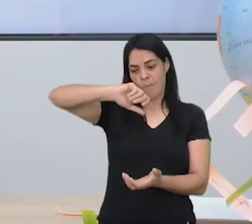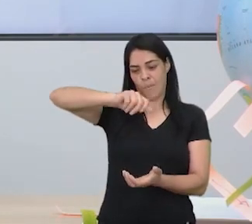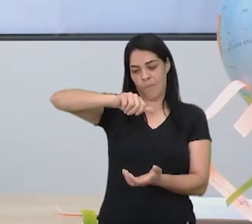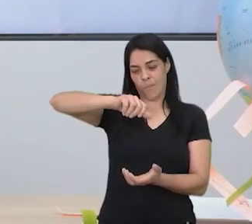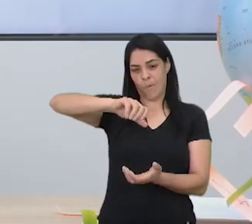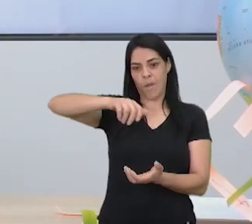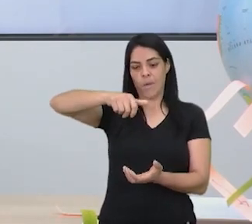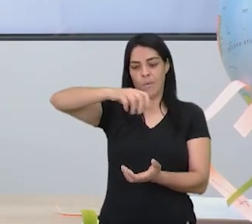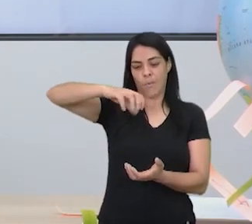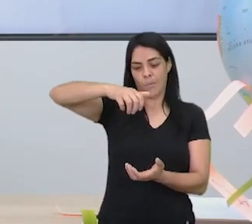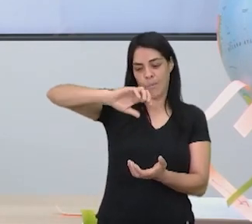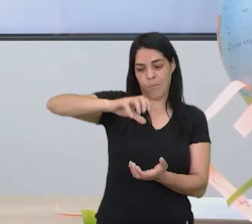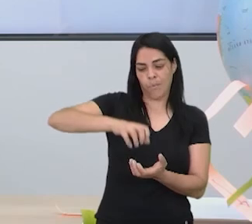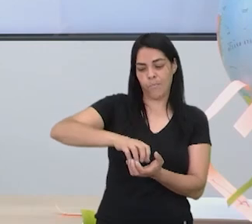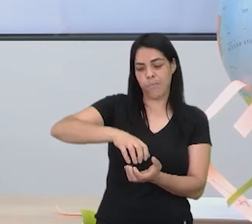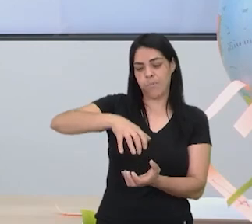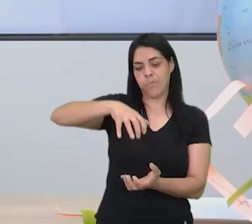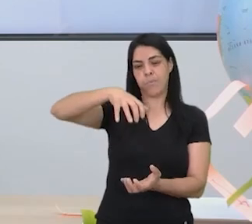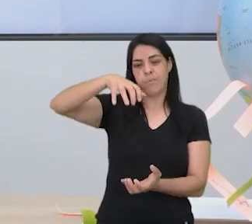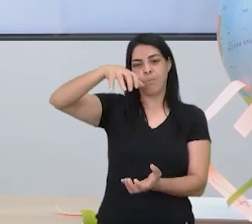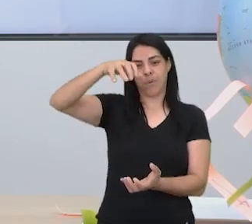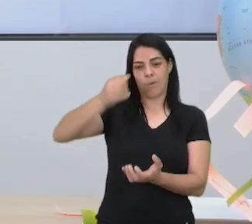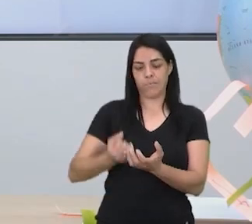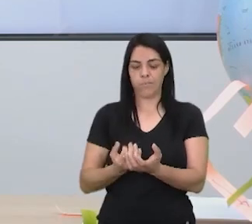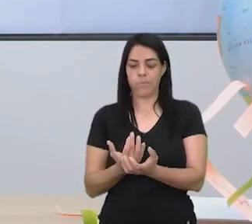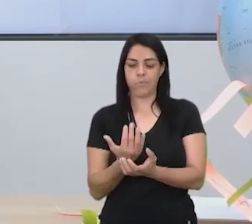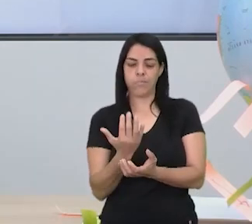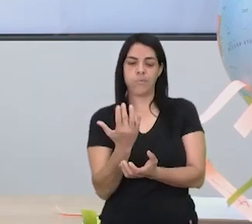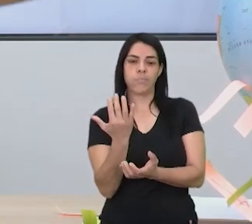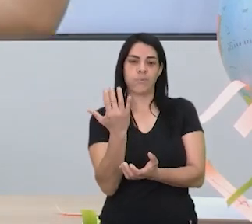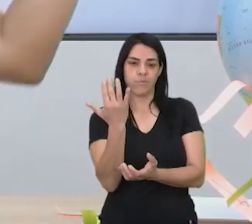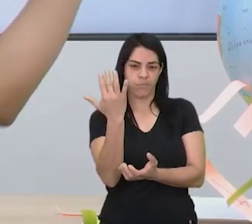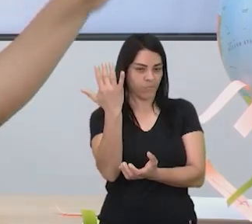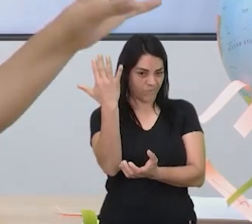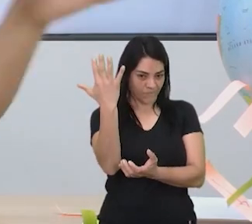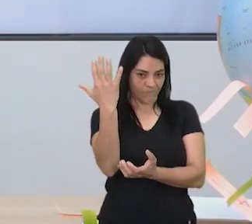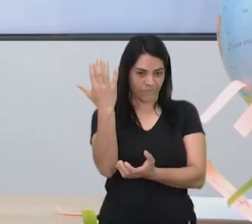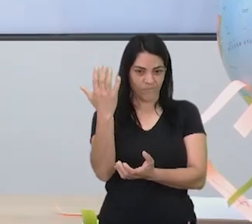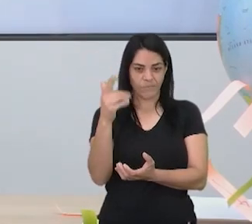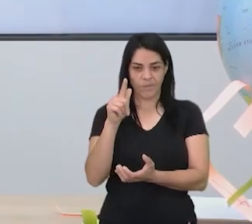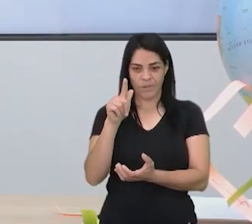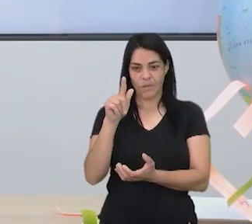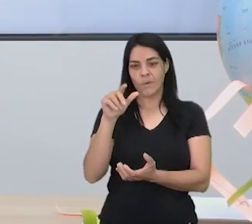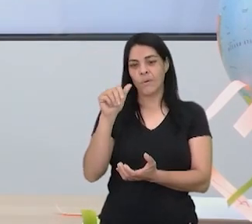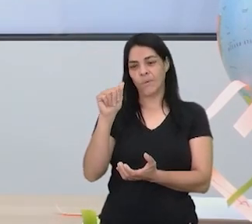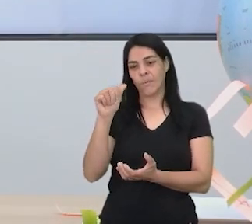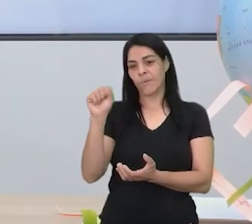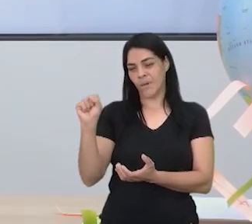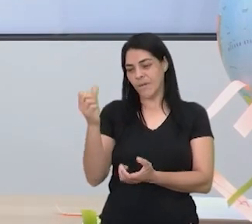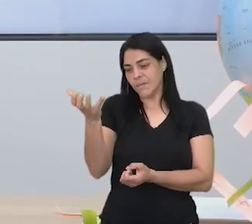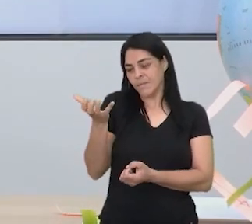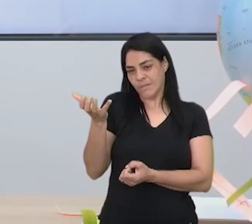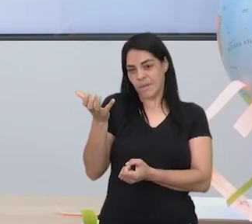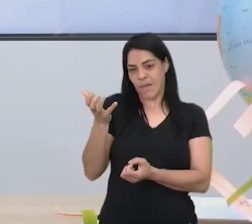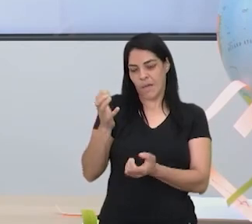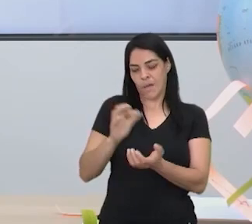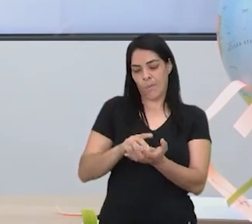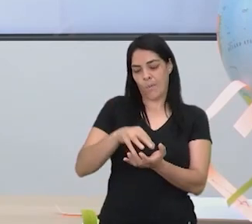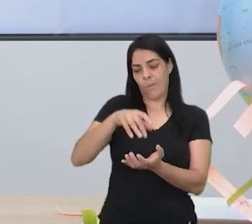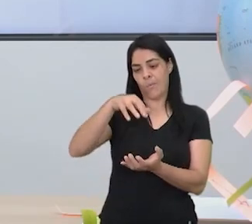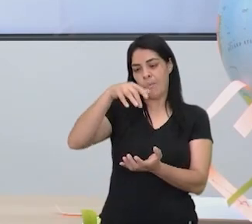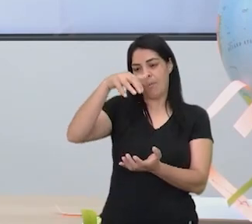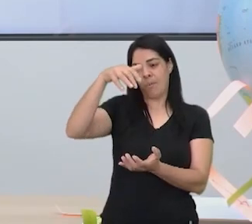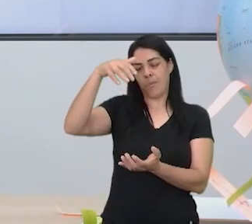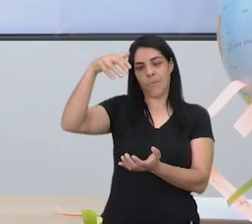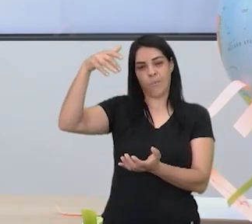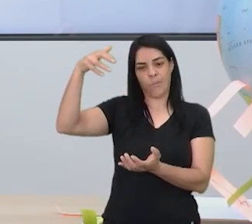exemplo, e você abre, ele está quente, aquele gás ele quer sair com tudo, ele está pressurizado lá dentro, ele não está solubilizado